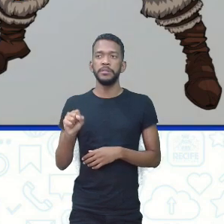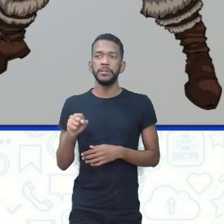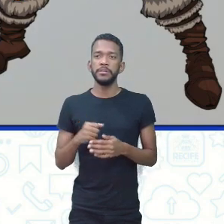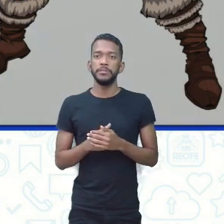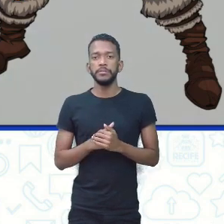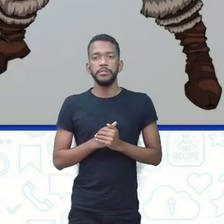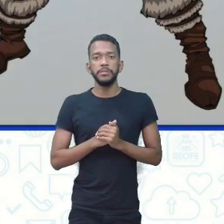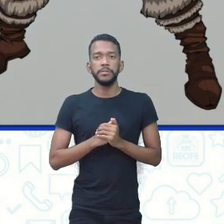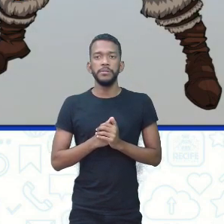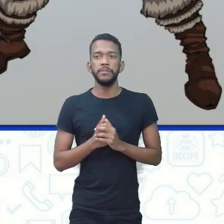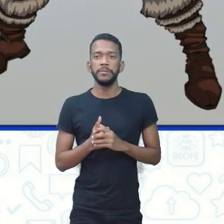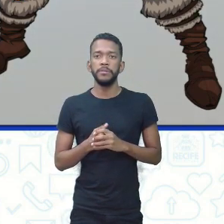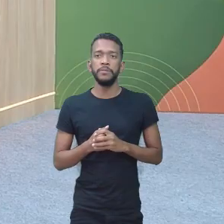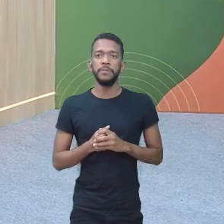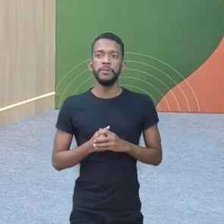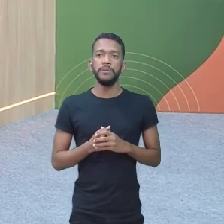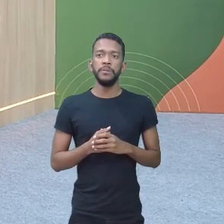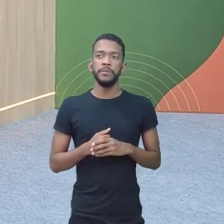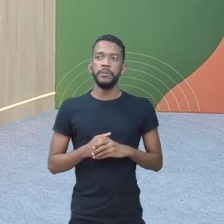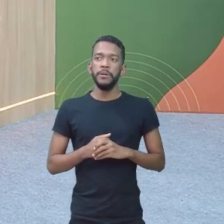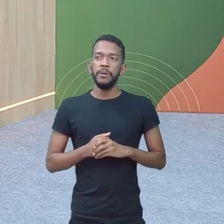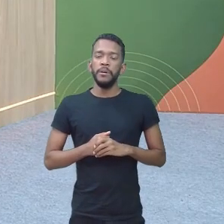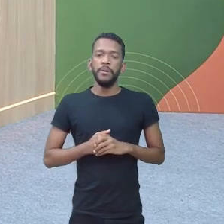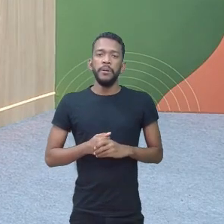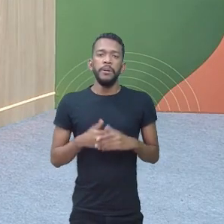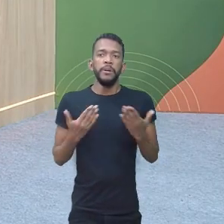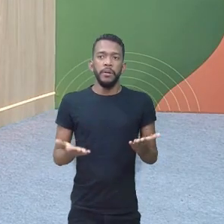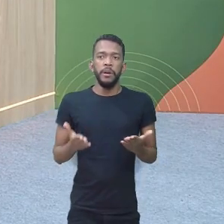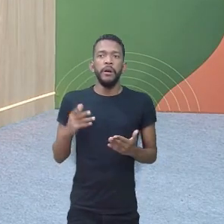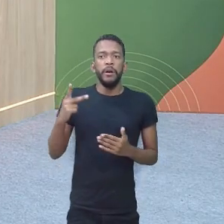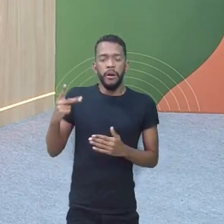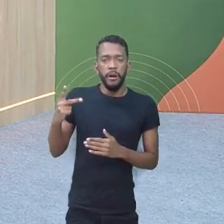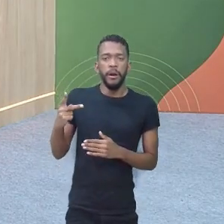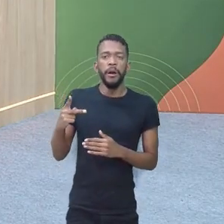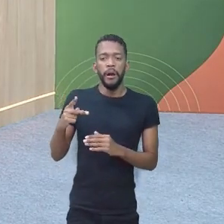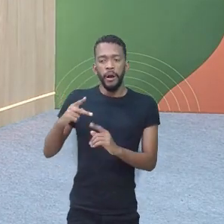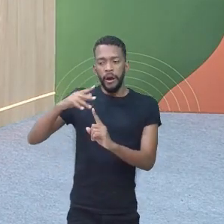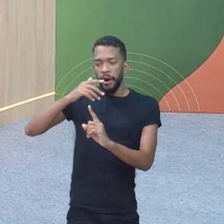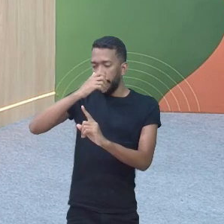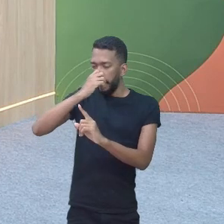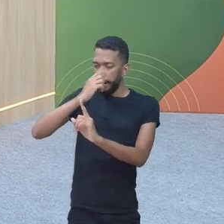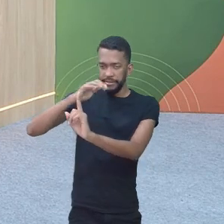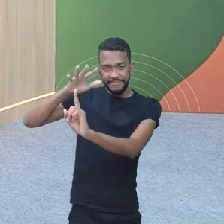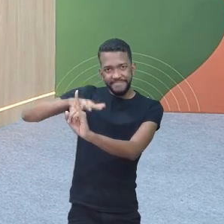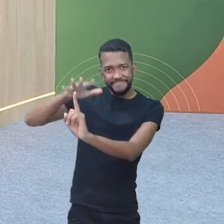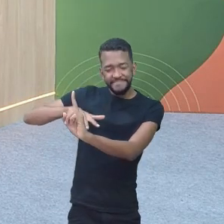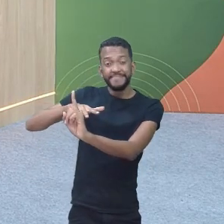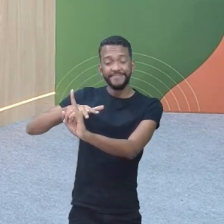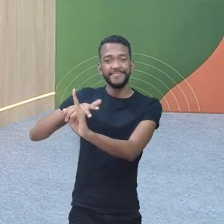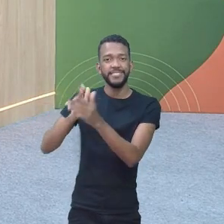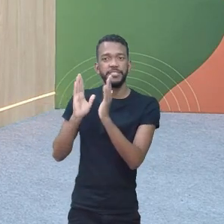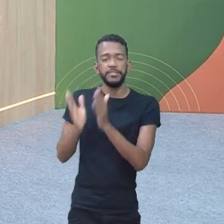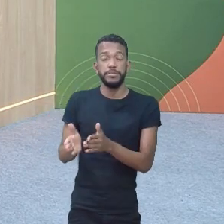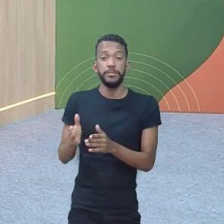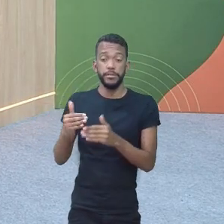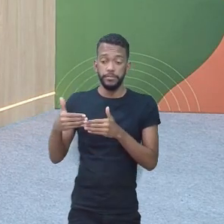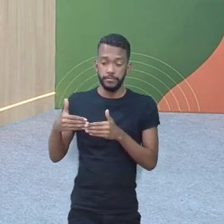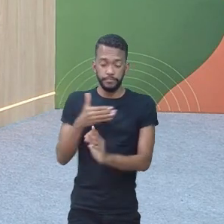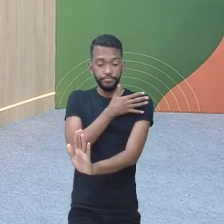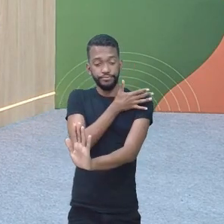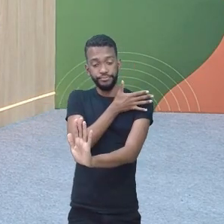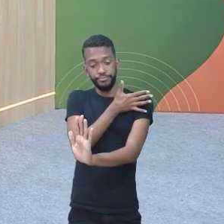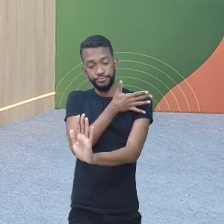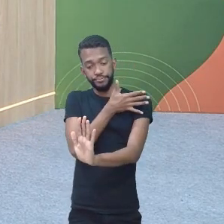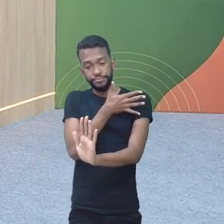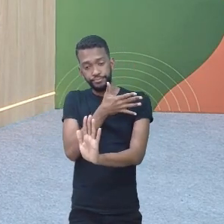ver que, de acordo com essa mitologia grega, vai fazer com que lá na frente os